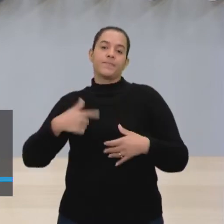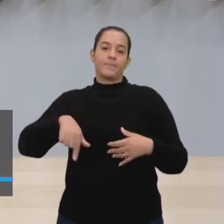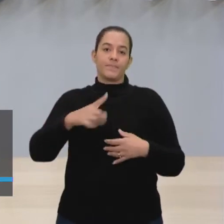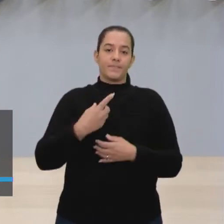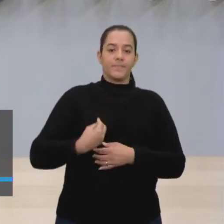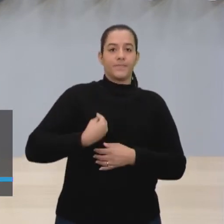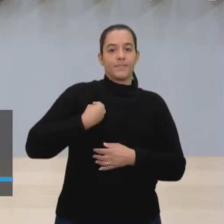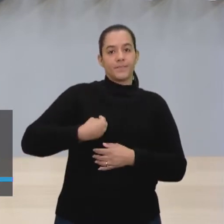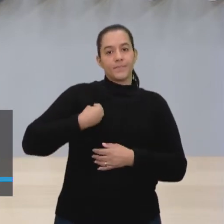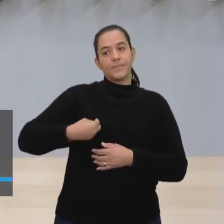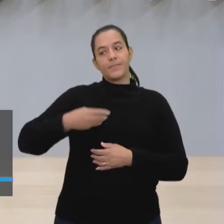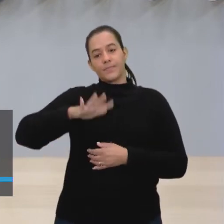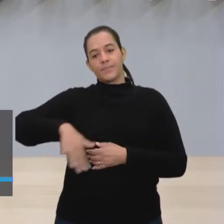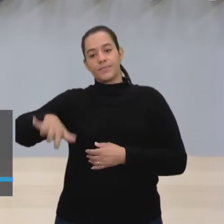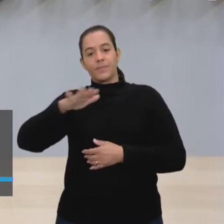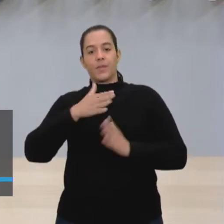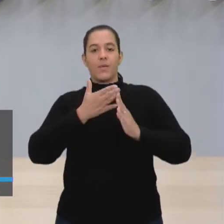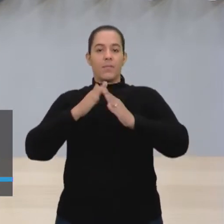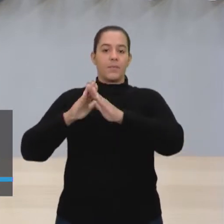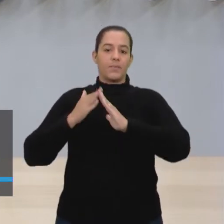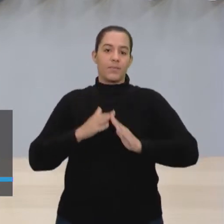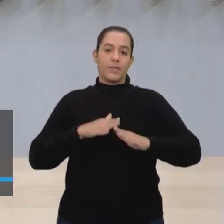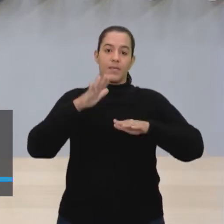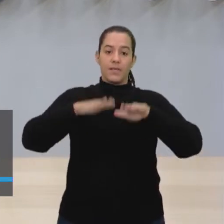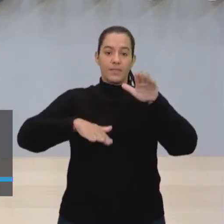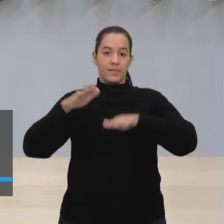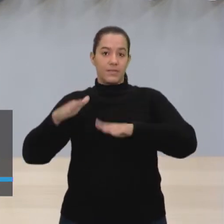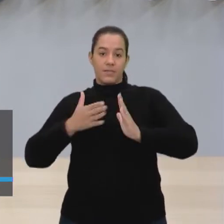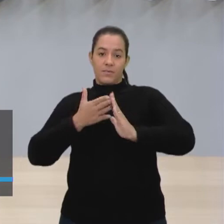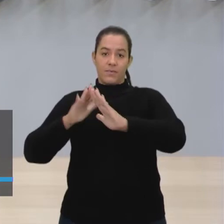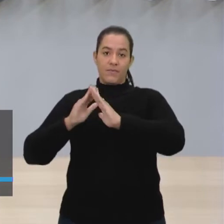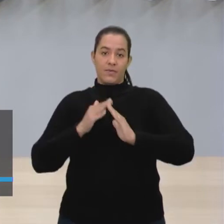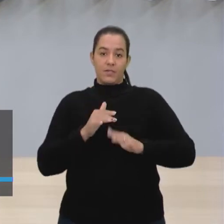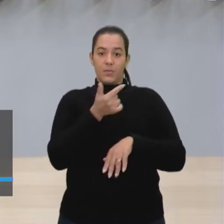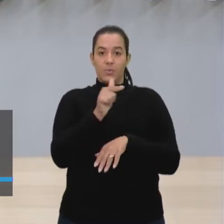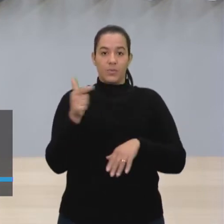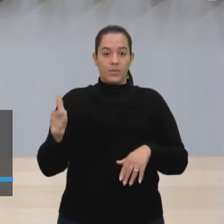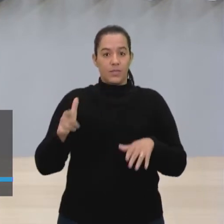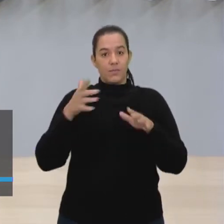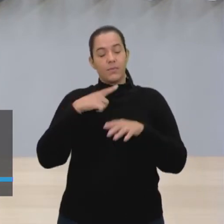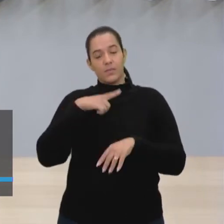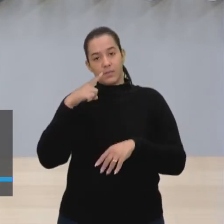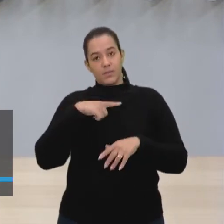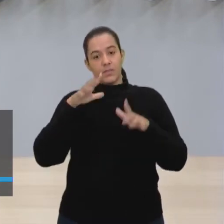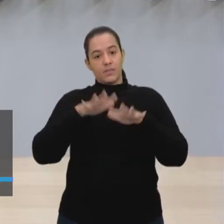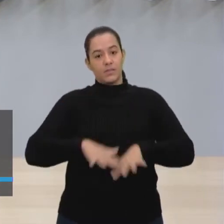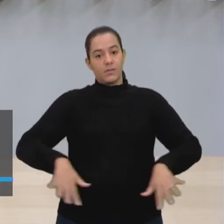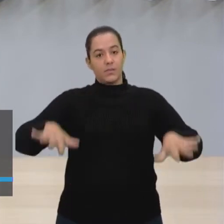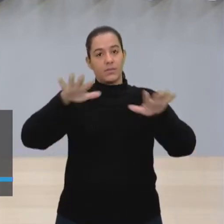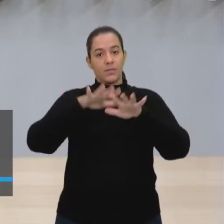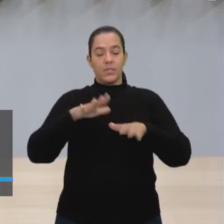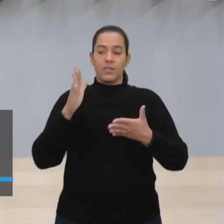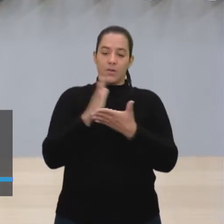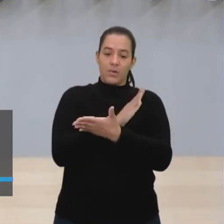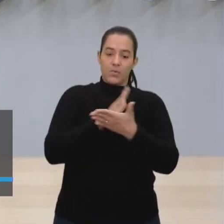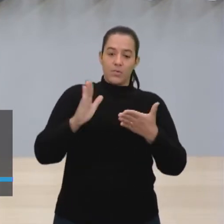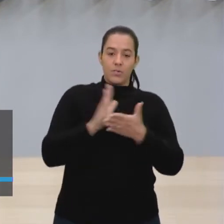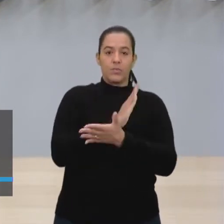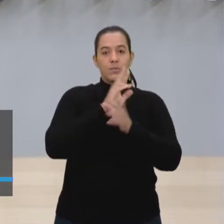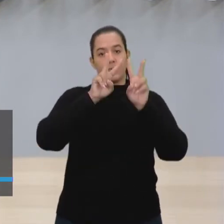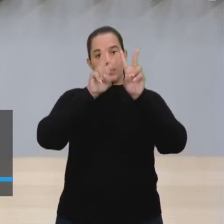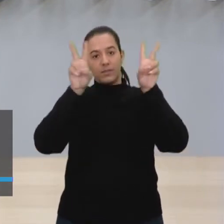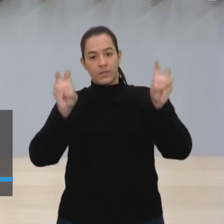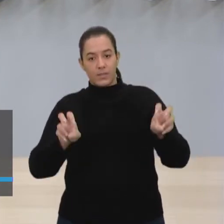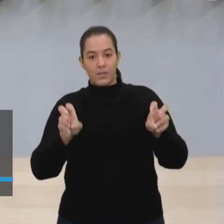nas periferias, né? Mesmo que não seja periferia, mas a sua comunidade no geral tem alguns temas ou alguns assuntos